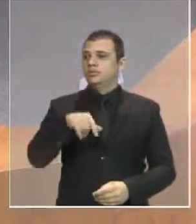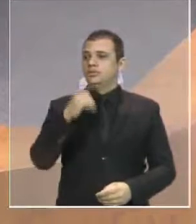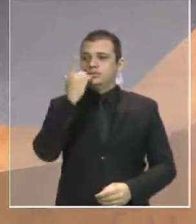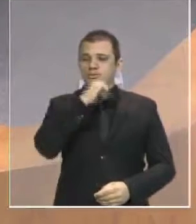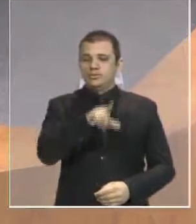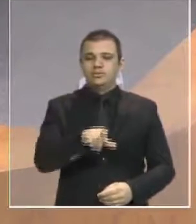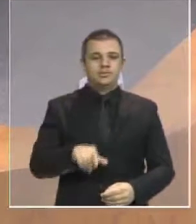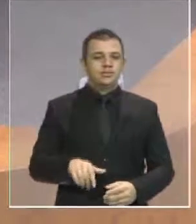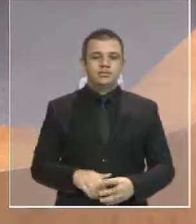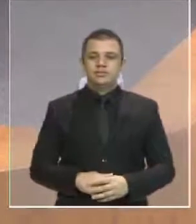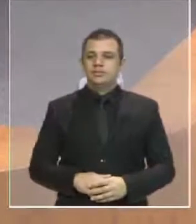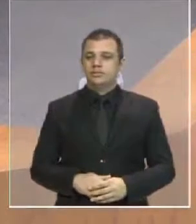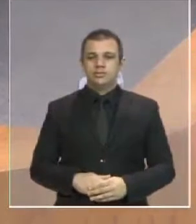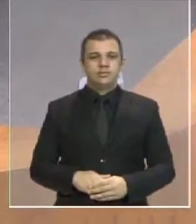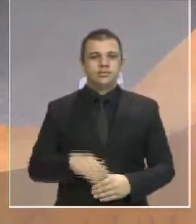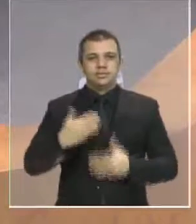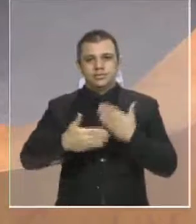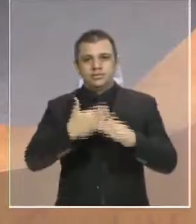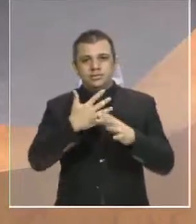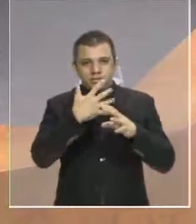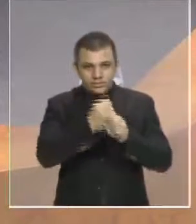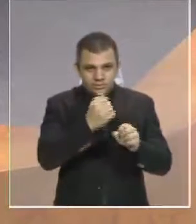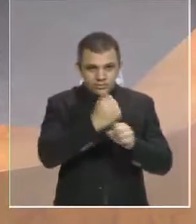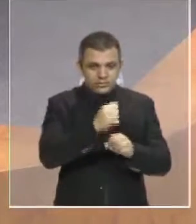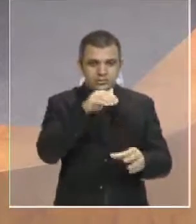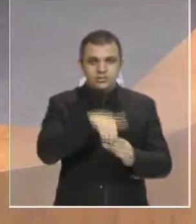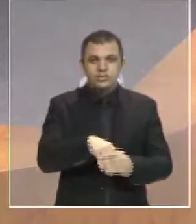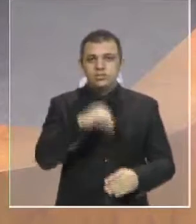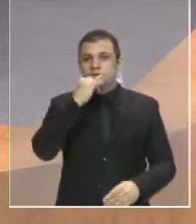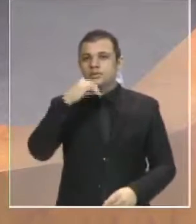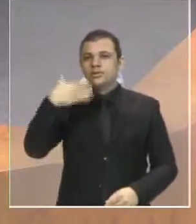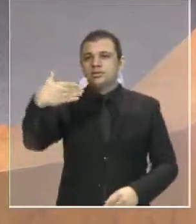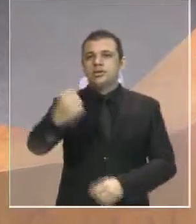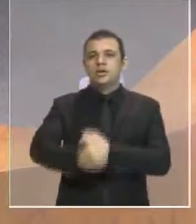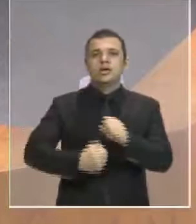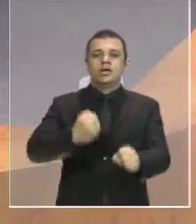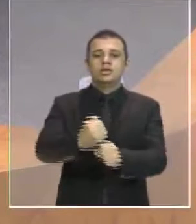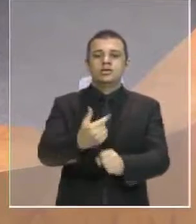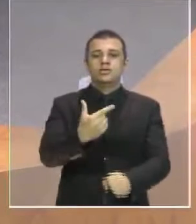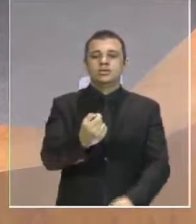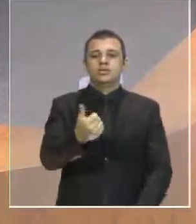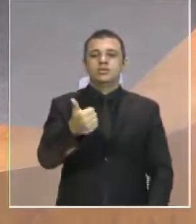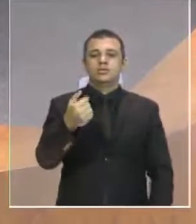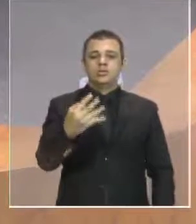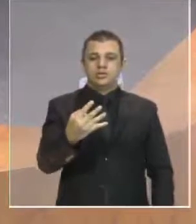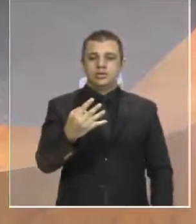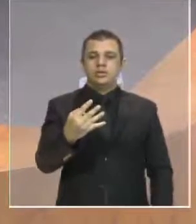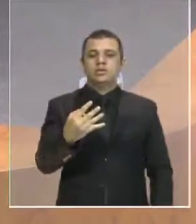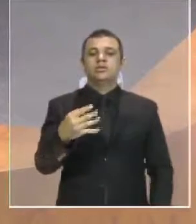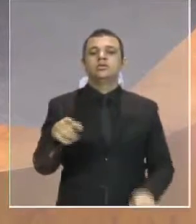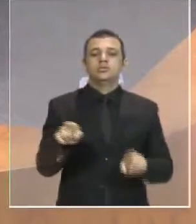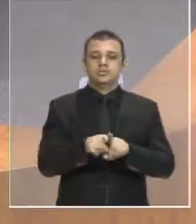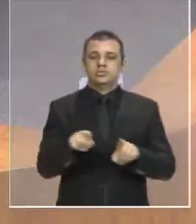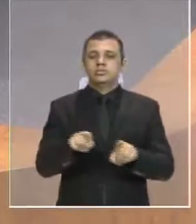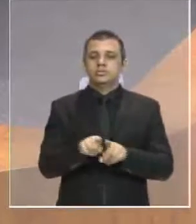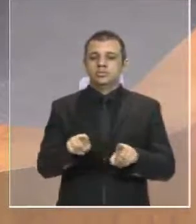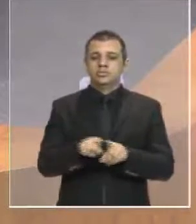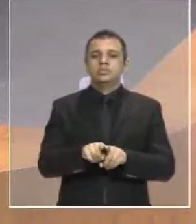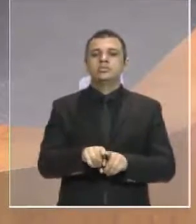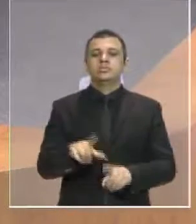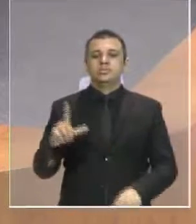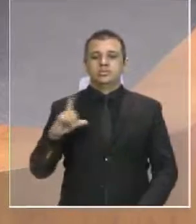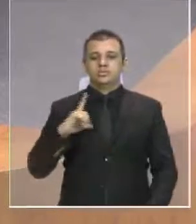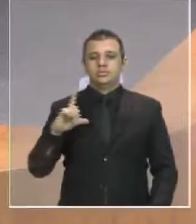votos, e isso se concretizou inclusive em 2014, quando o deputado Rafael Leitor colocou seu nome à disposição da cidade de